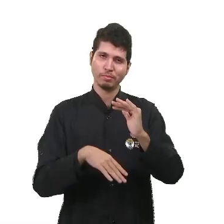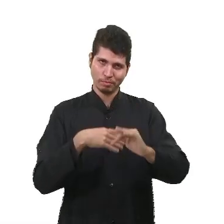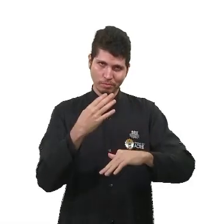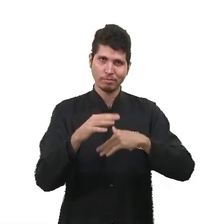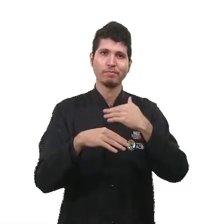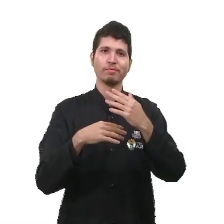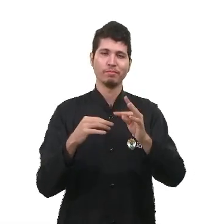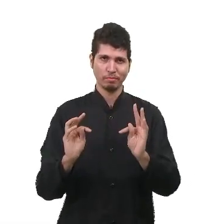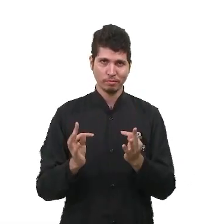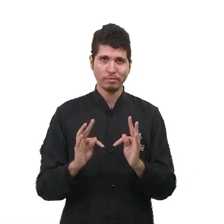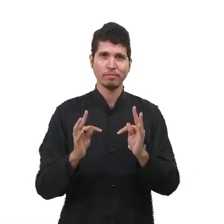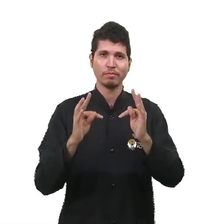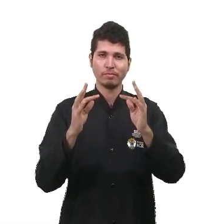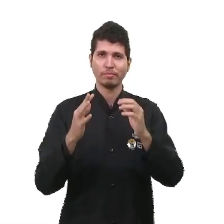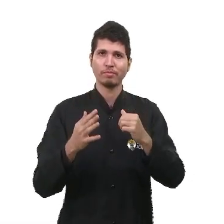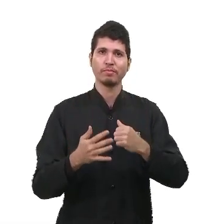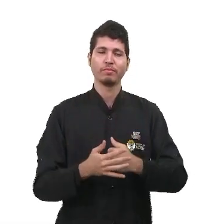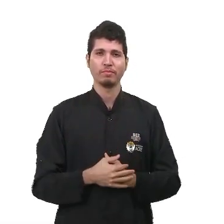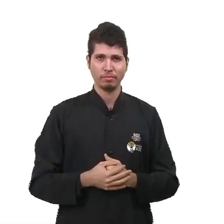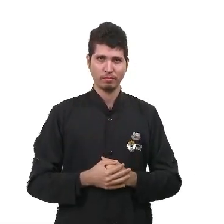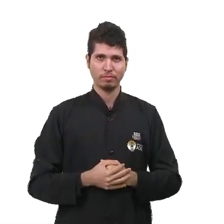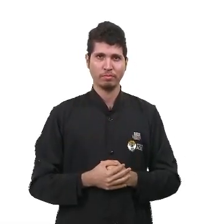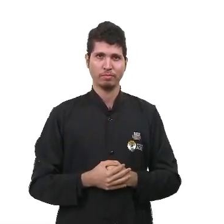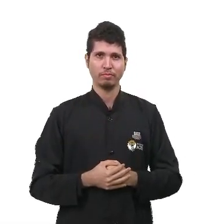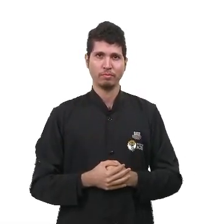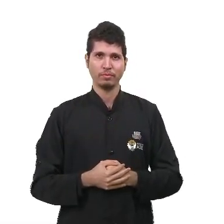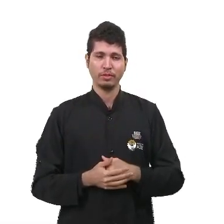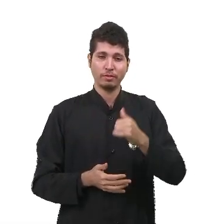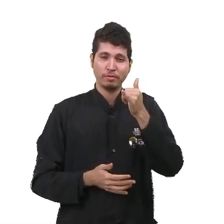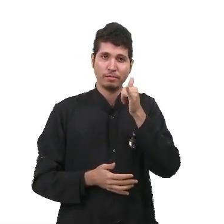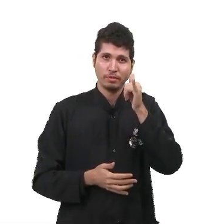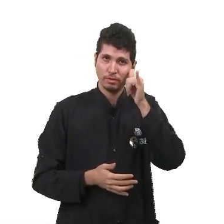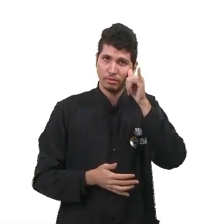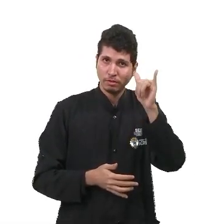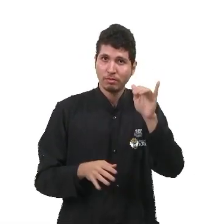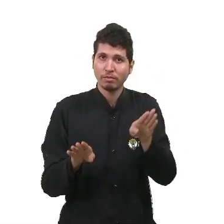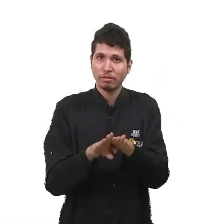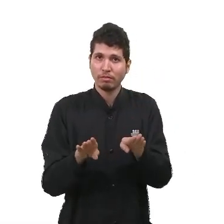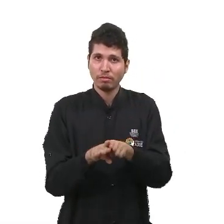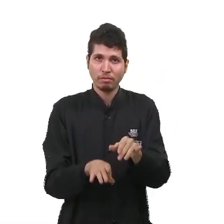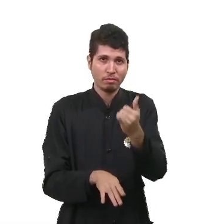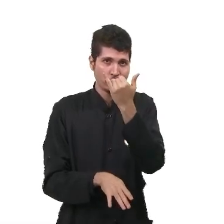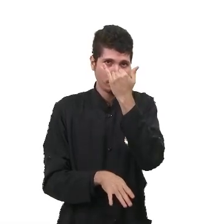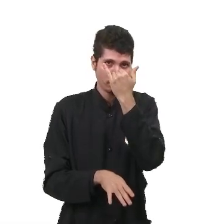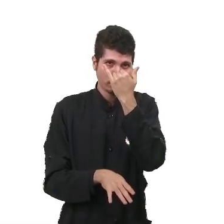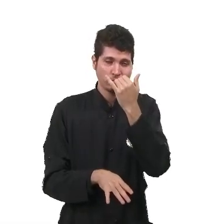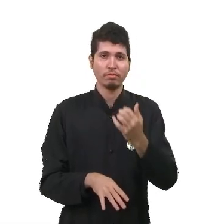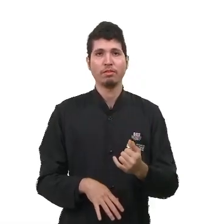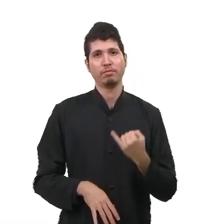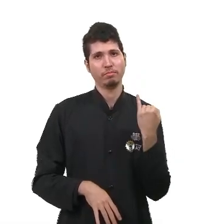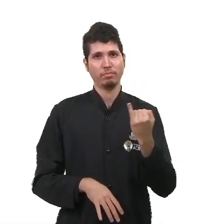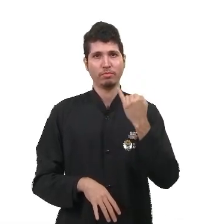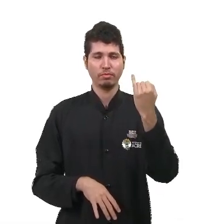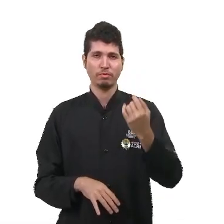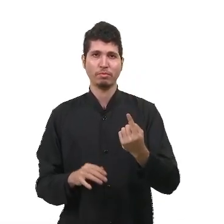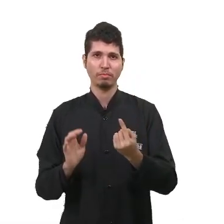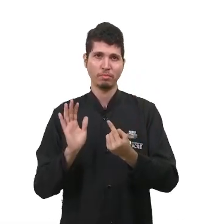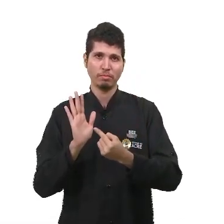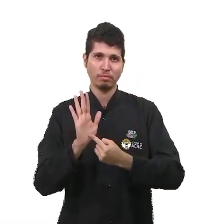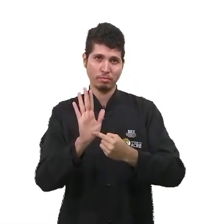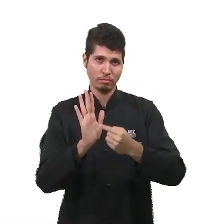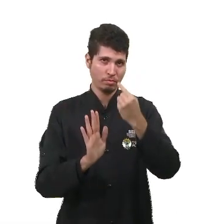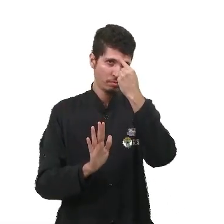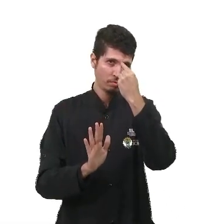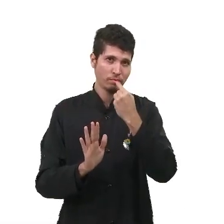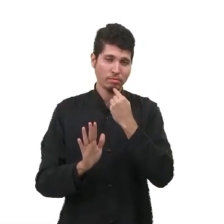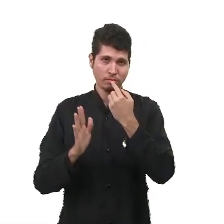riscos que os trabalhadores correm nessas atividades. É importante mostrar a imagem, que a imagem 8 aqui,